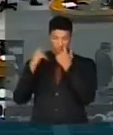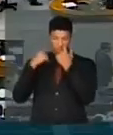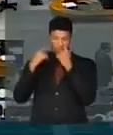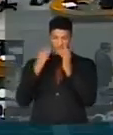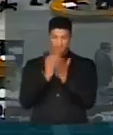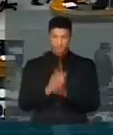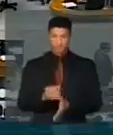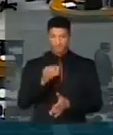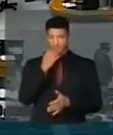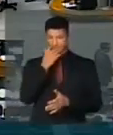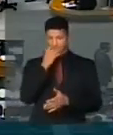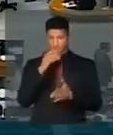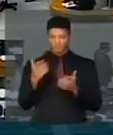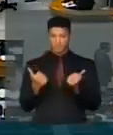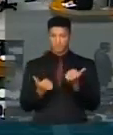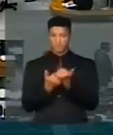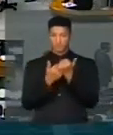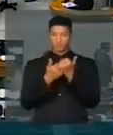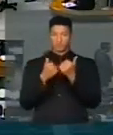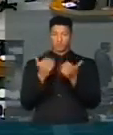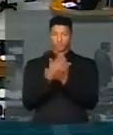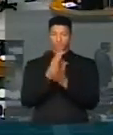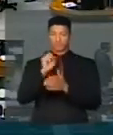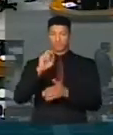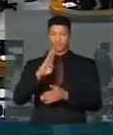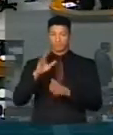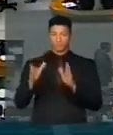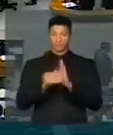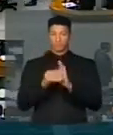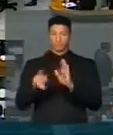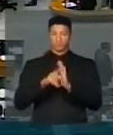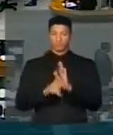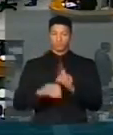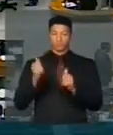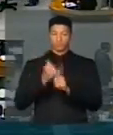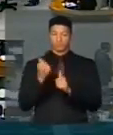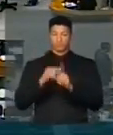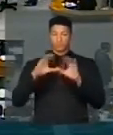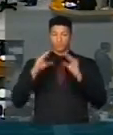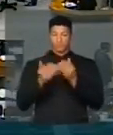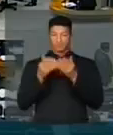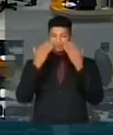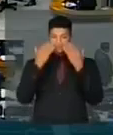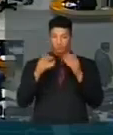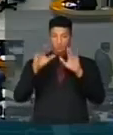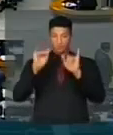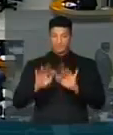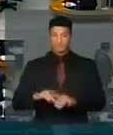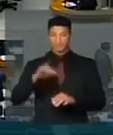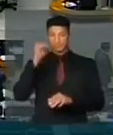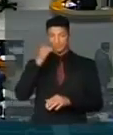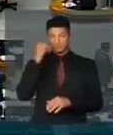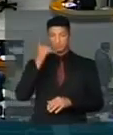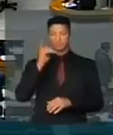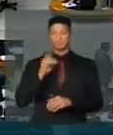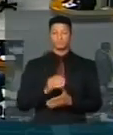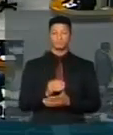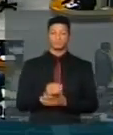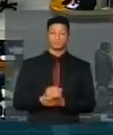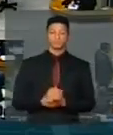Deputados acabaram aprovando essa subemenda, Antônio Carlos. Exatamente, subemenda substitutiva global apresentada pelo relator, que é o